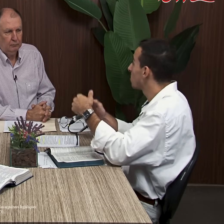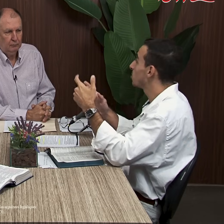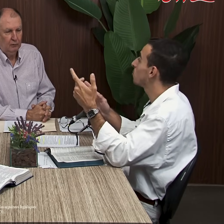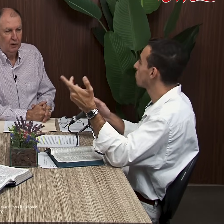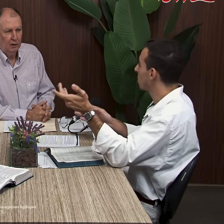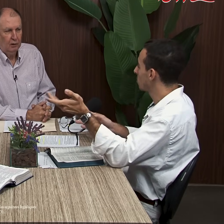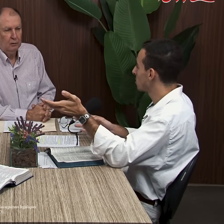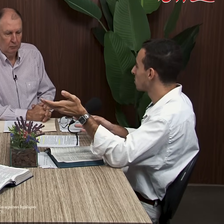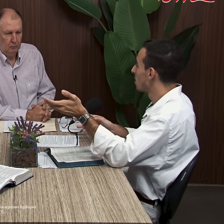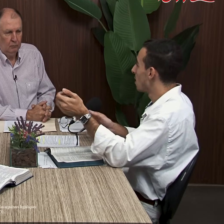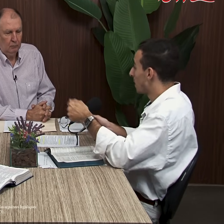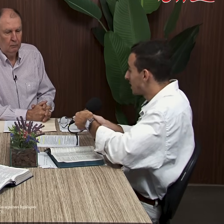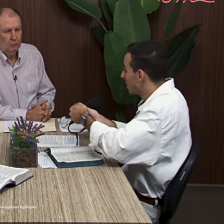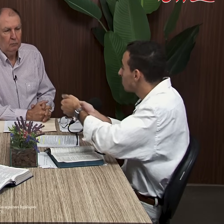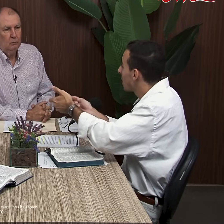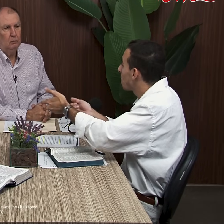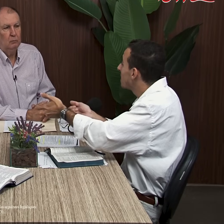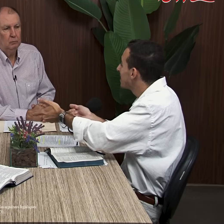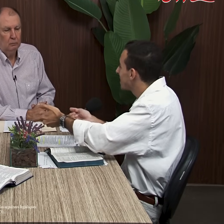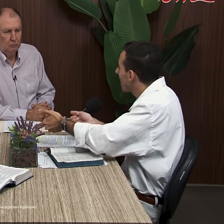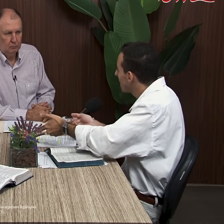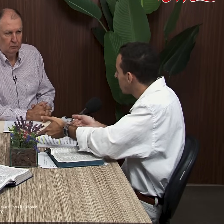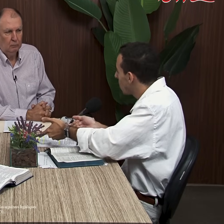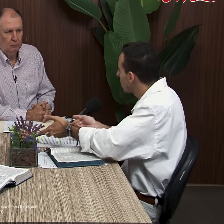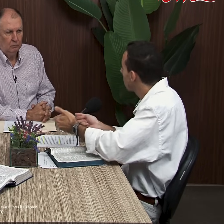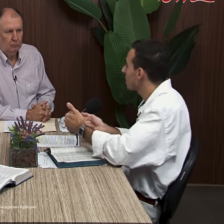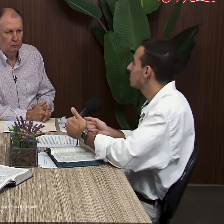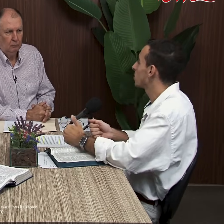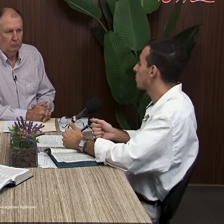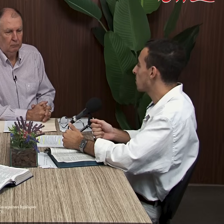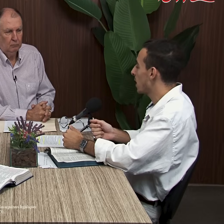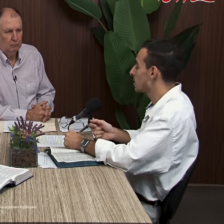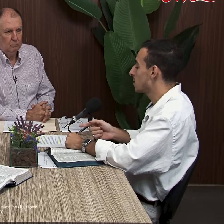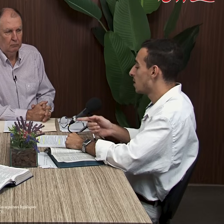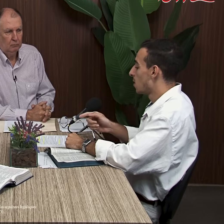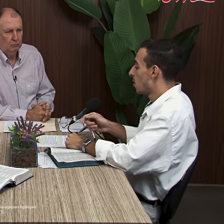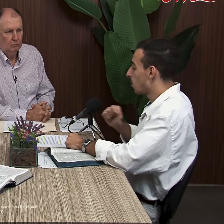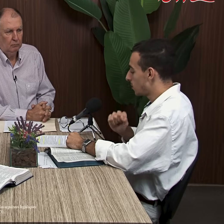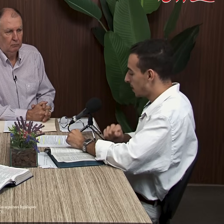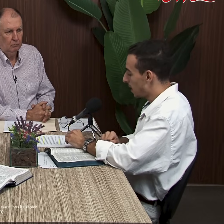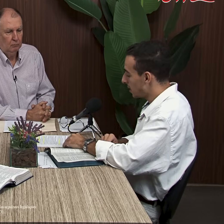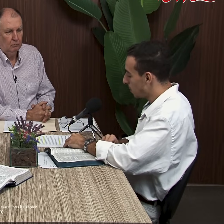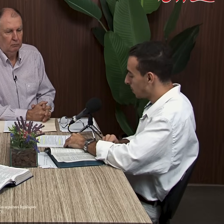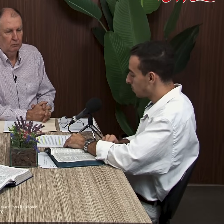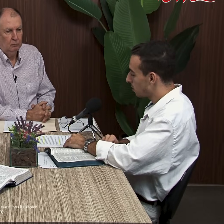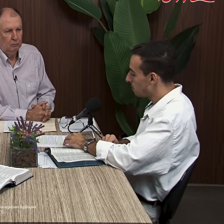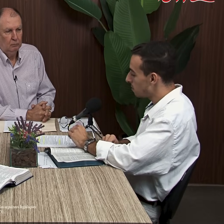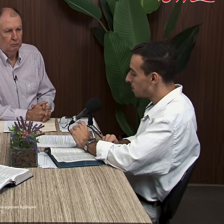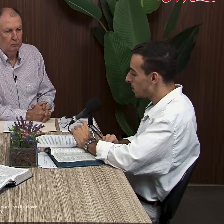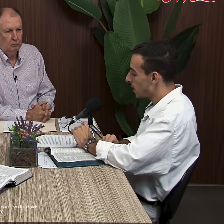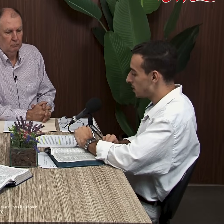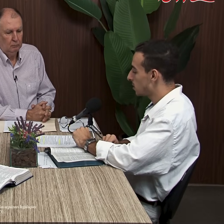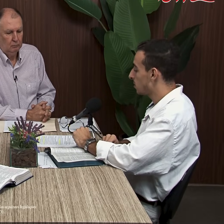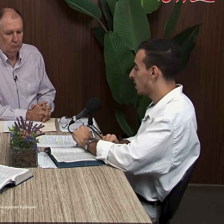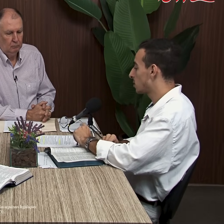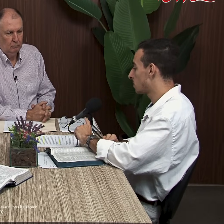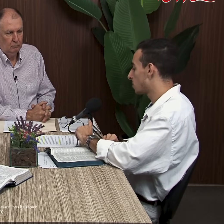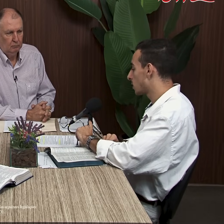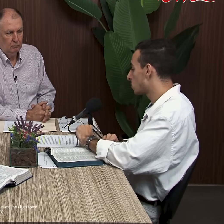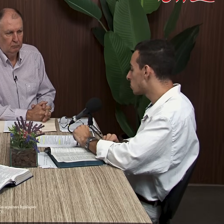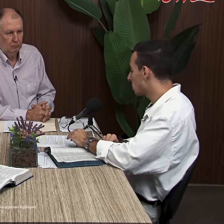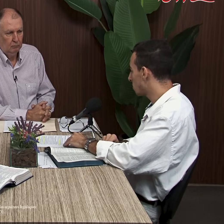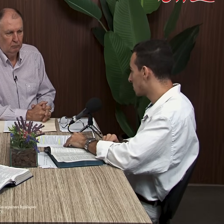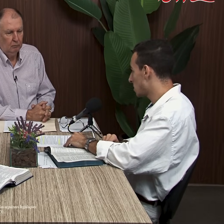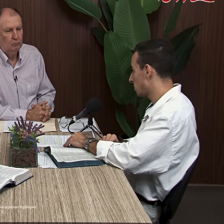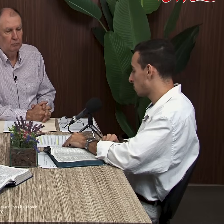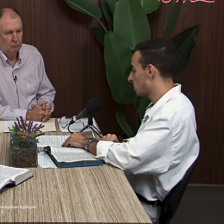nós estamos desfrutando disso, mas temos que apresentar essa porta para aqueles que não conhecem. Uma experiência, pastor, que vivi recentemente